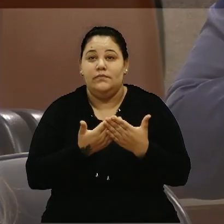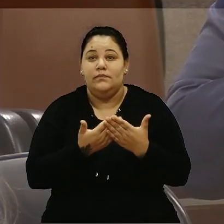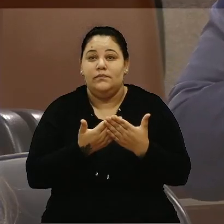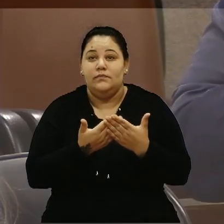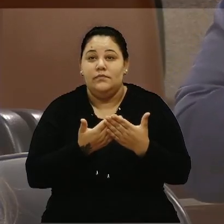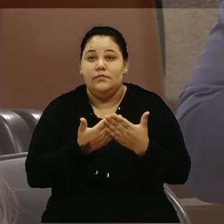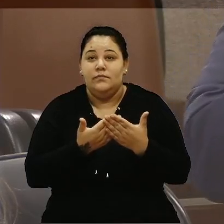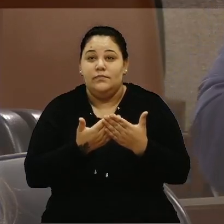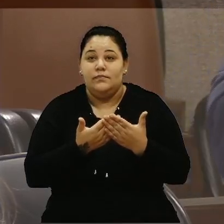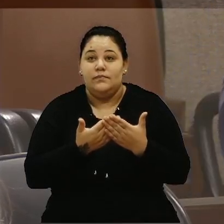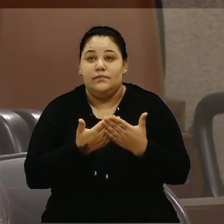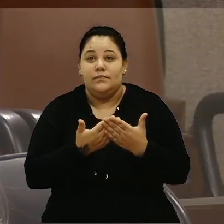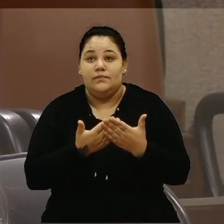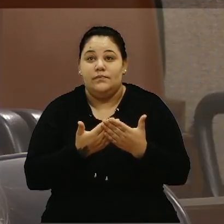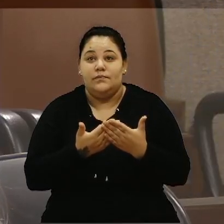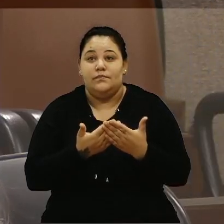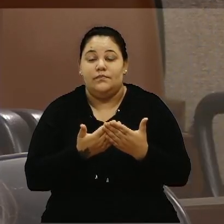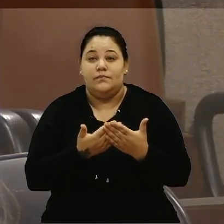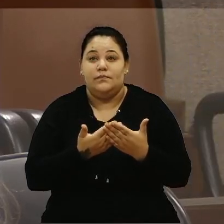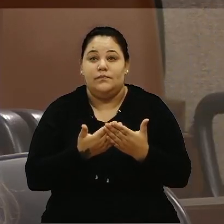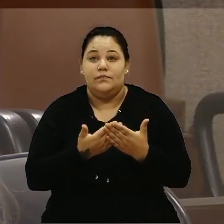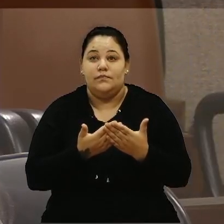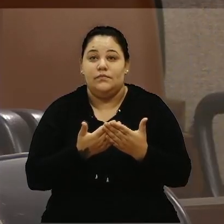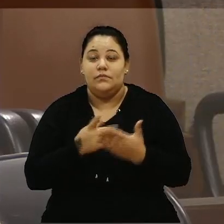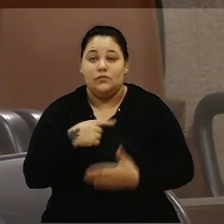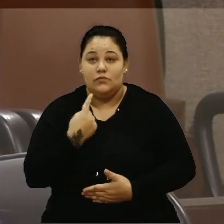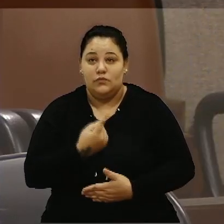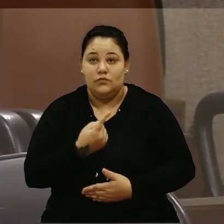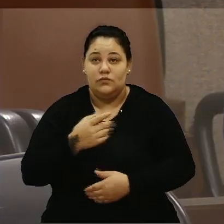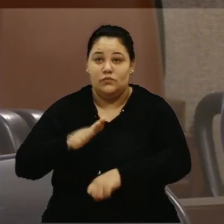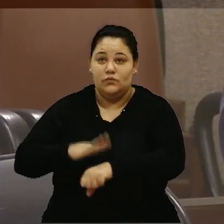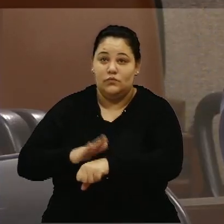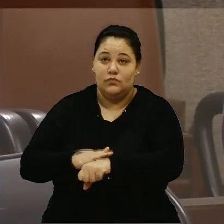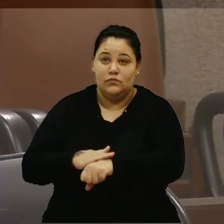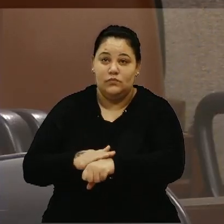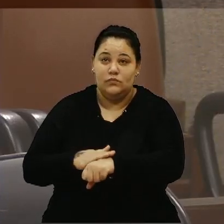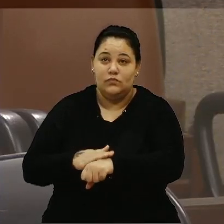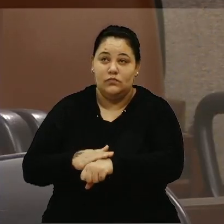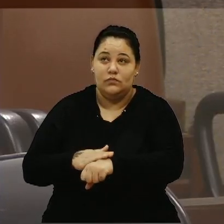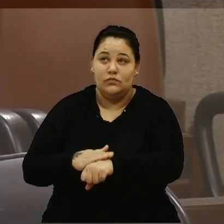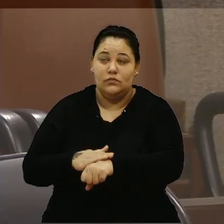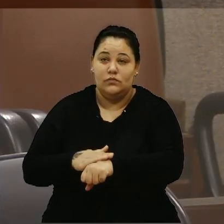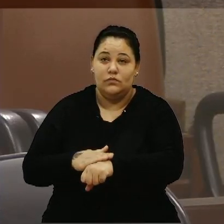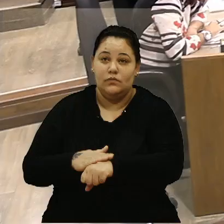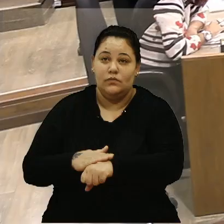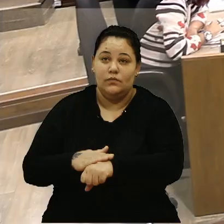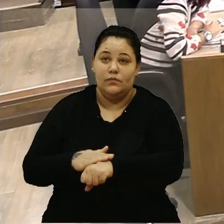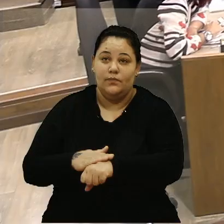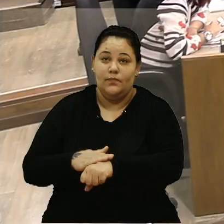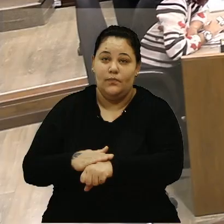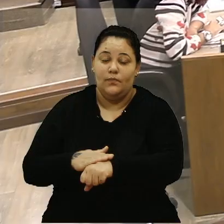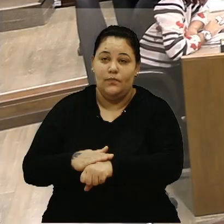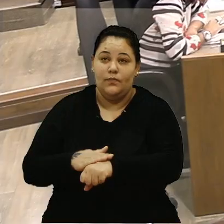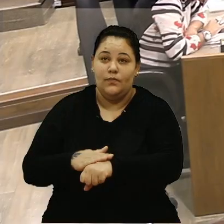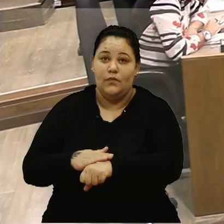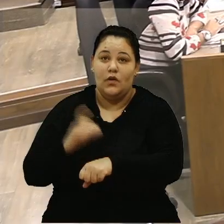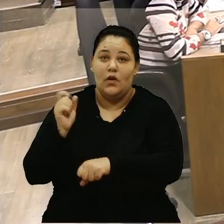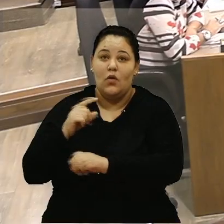E quando a gente fala, presidente, sobre Questão de ordem, presidente. Pois não, vereador Ramon, qual o